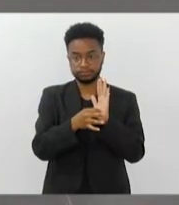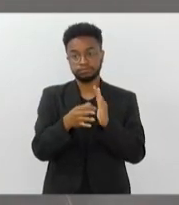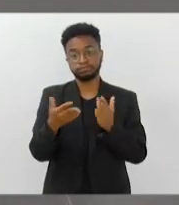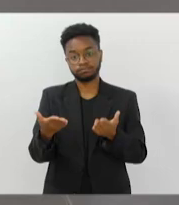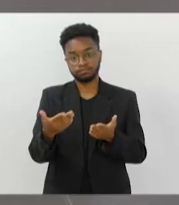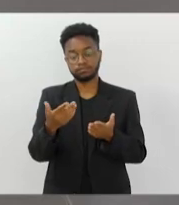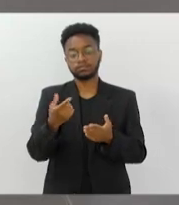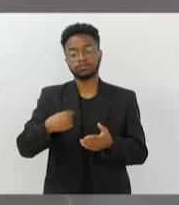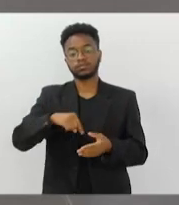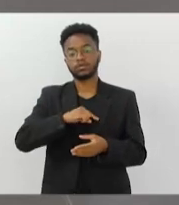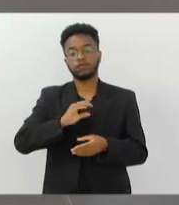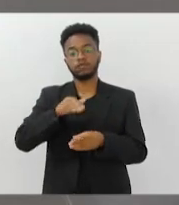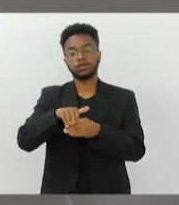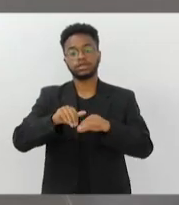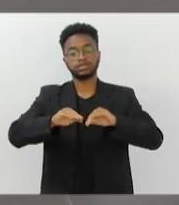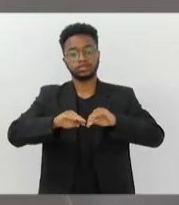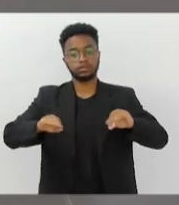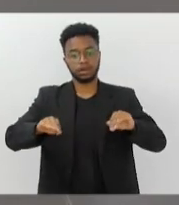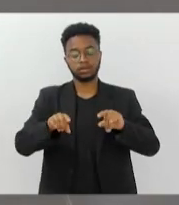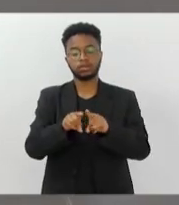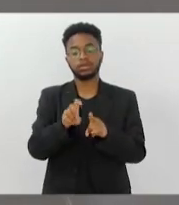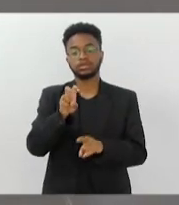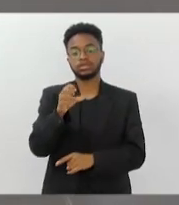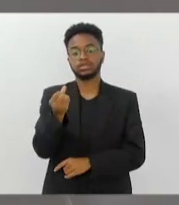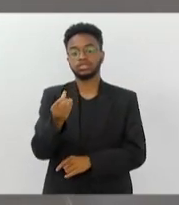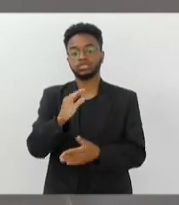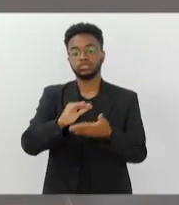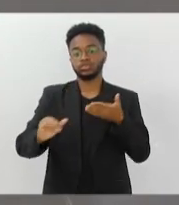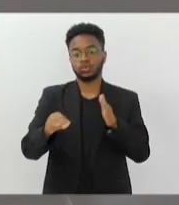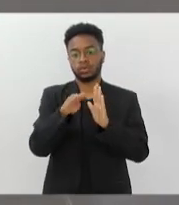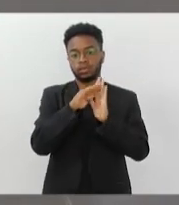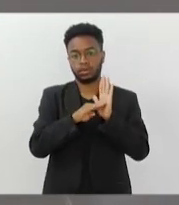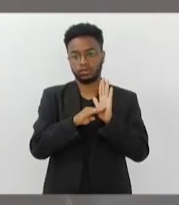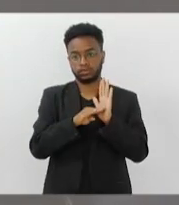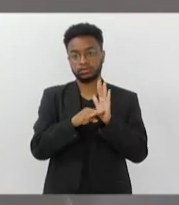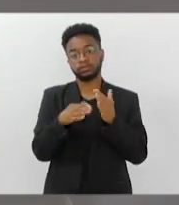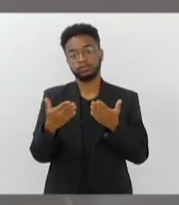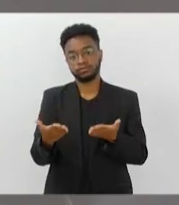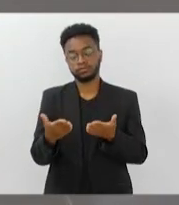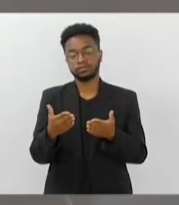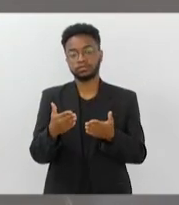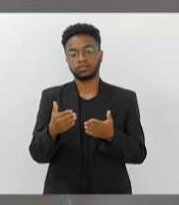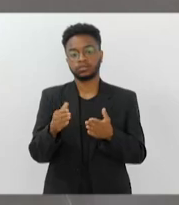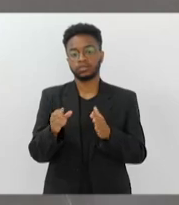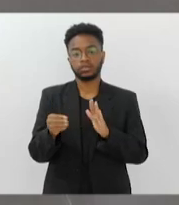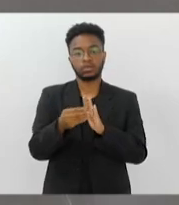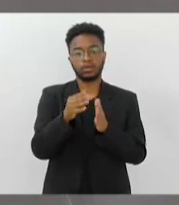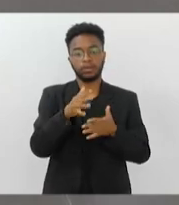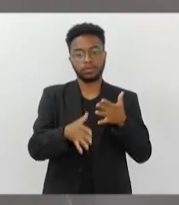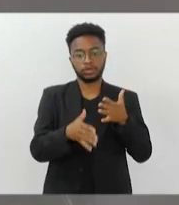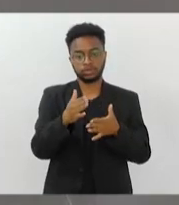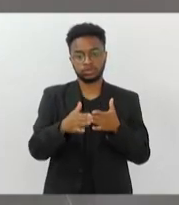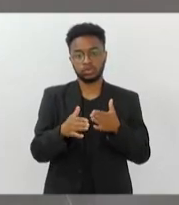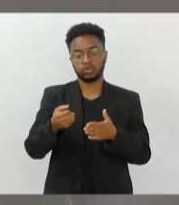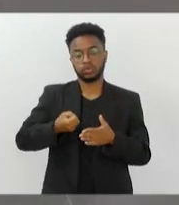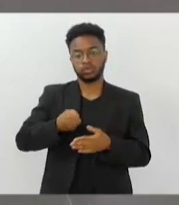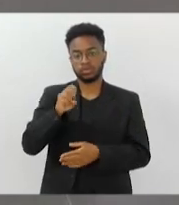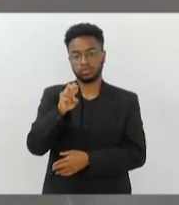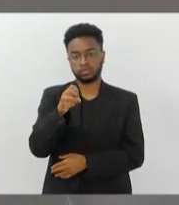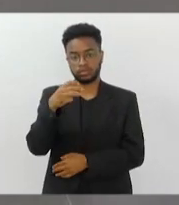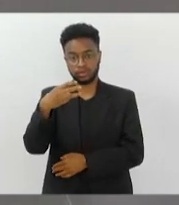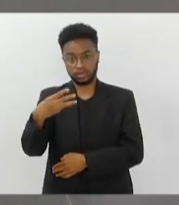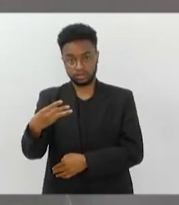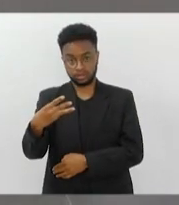então votar em separado e o 56 foi retirado. Então, pela prejudicabilidade dos